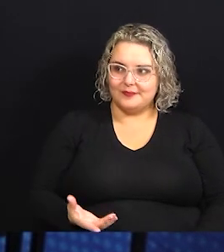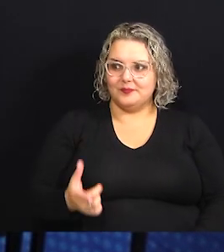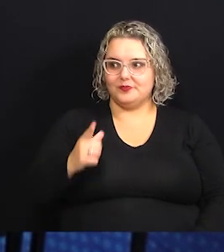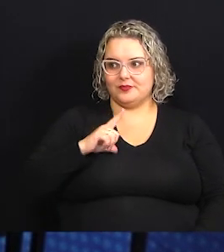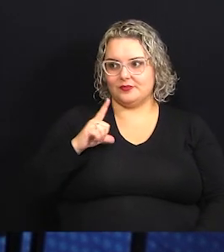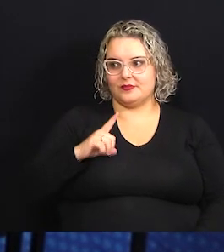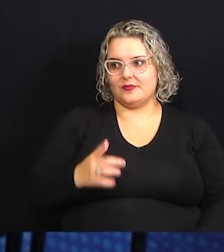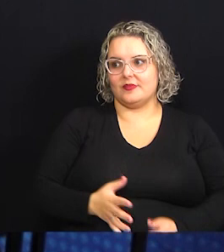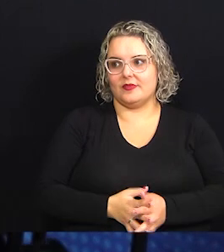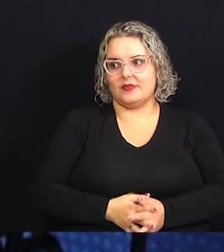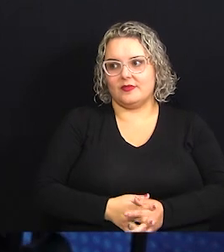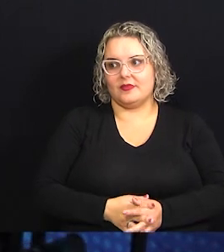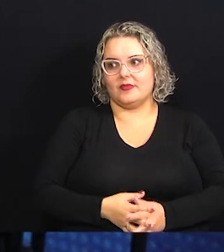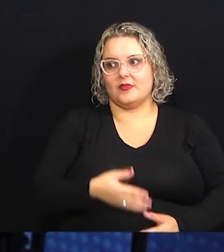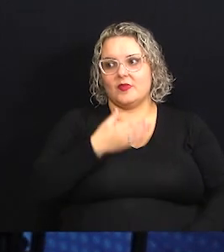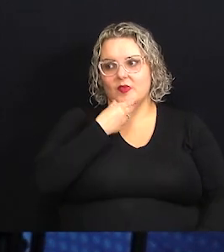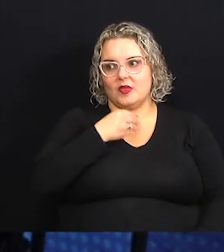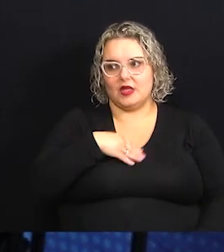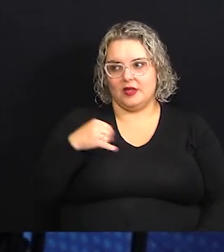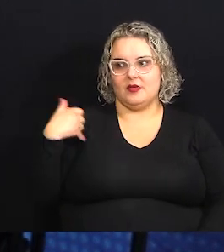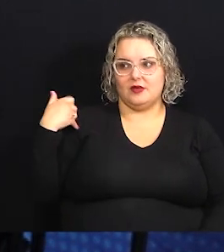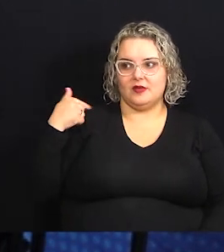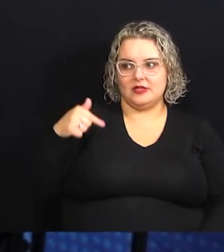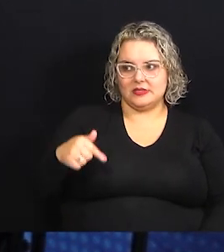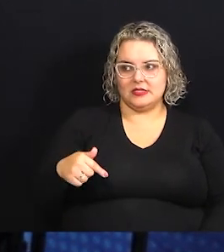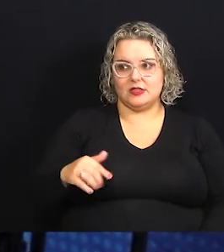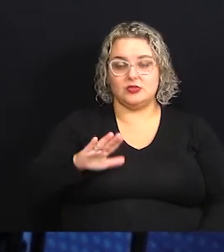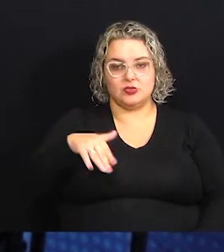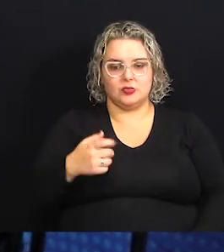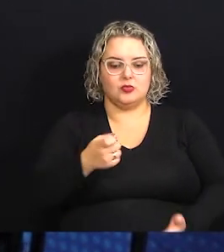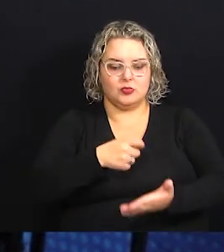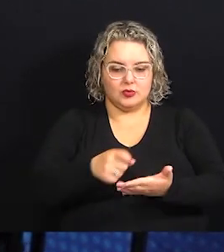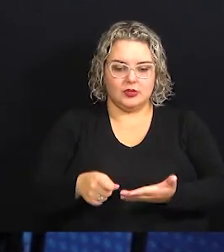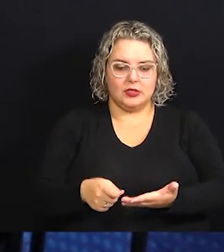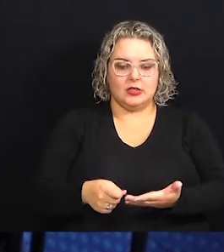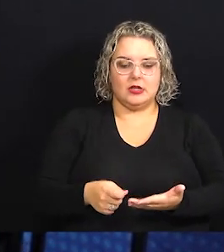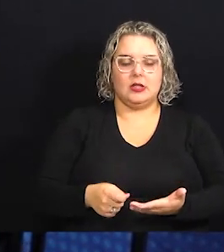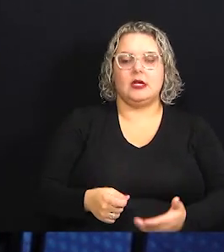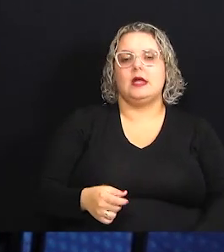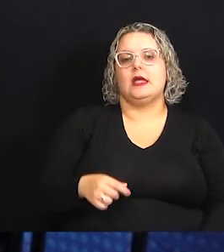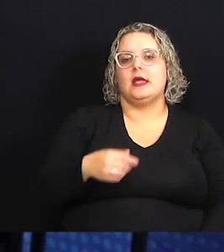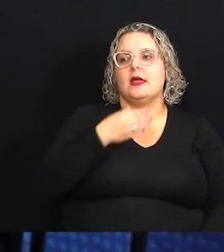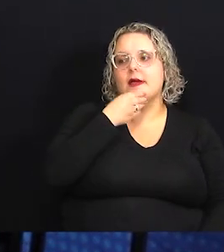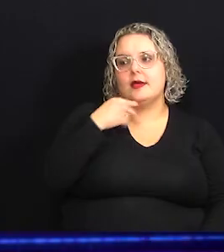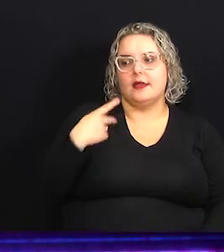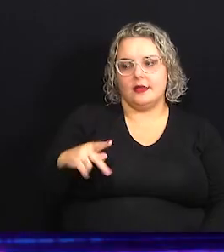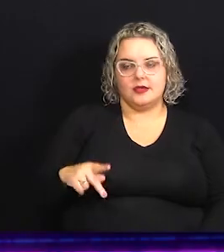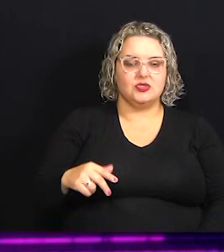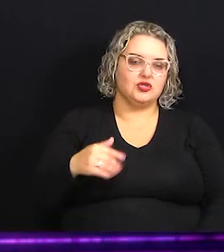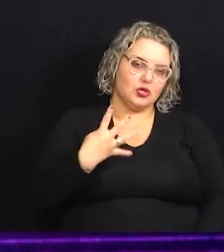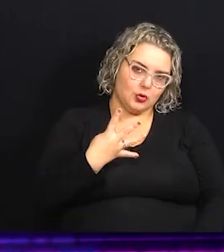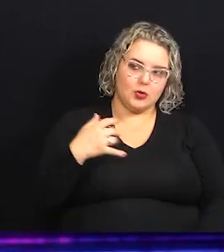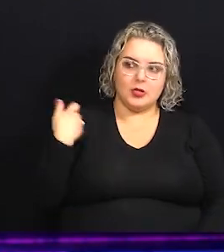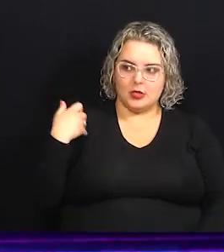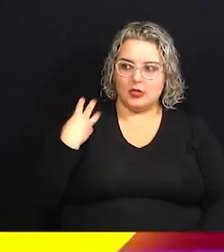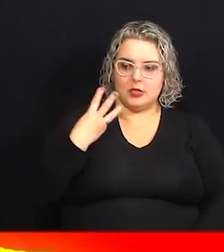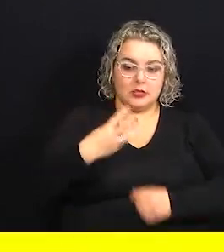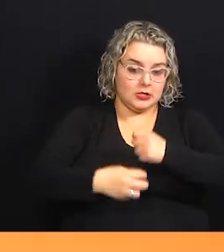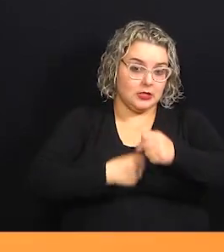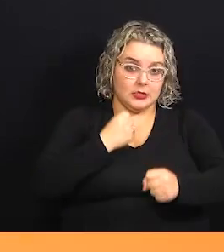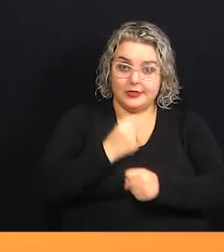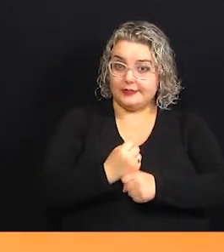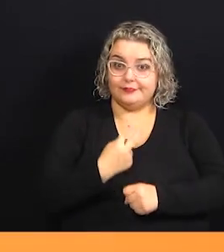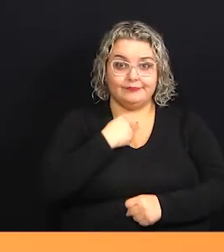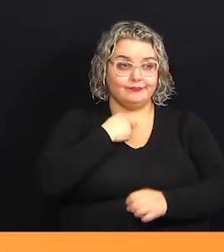Eu tenho um filho de 7 anos, quando eu escrevi tinha 4. E a gente estava aqui há 3 anos sem